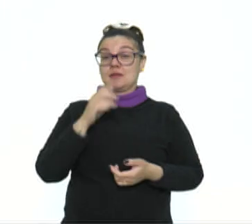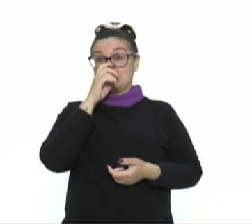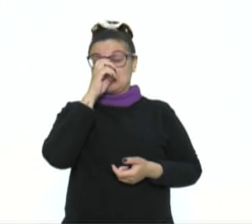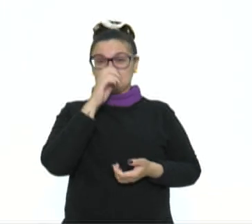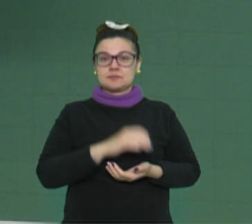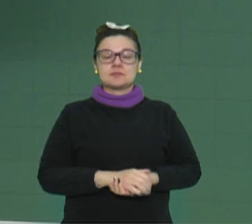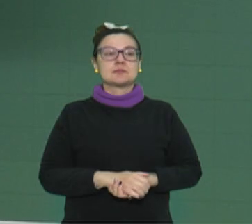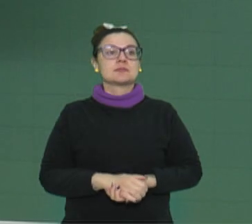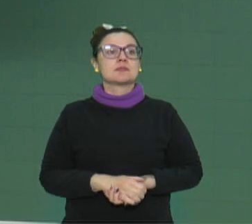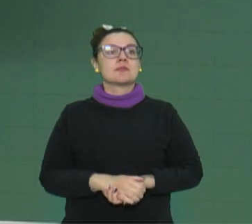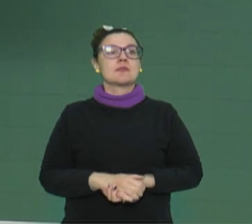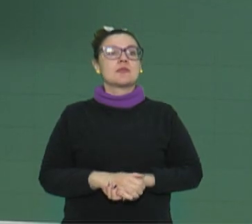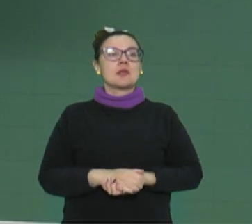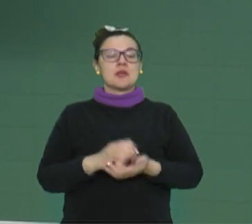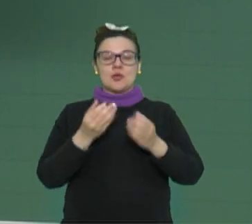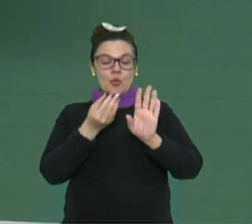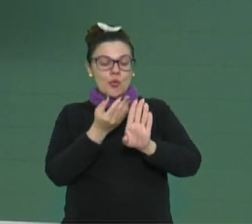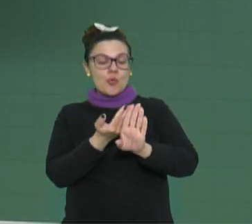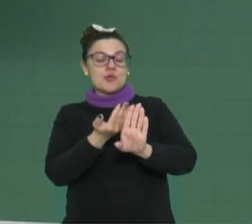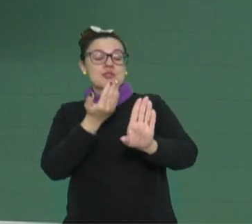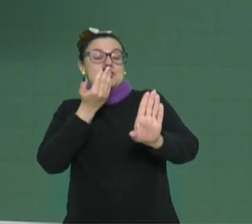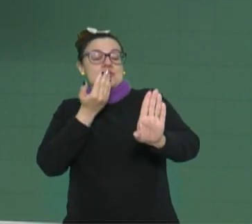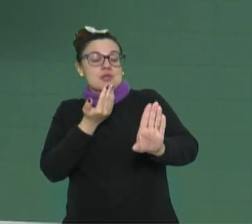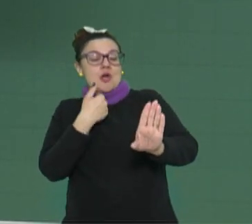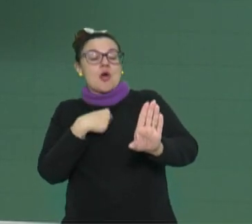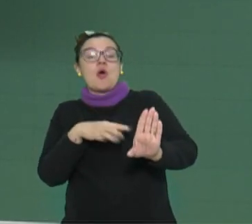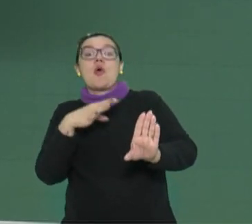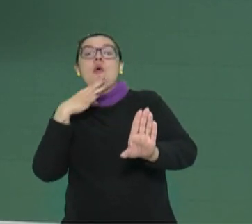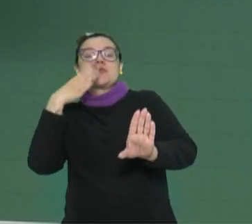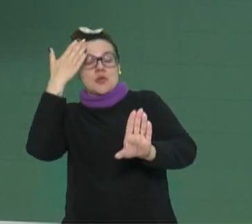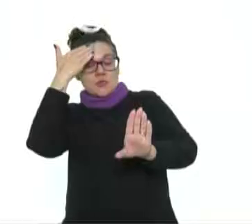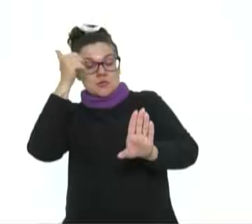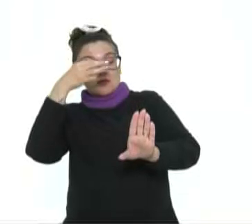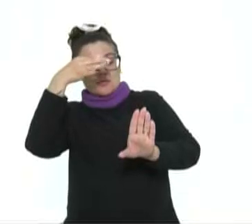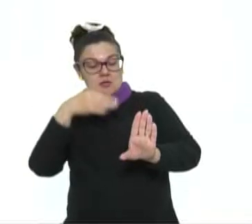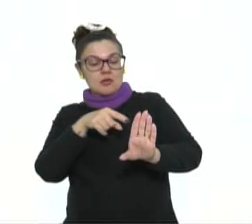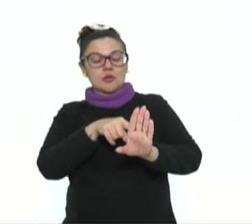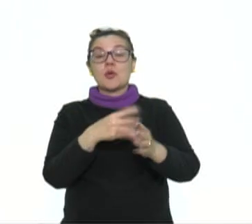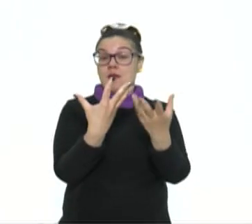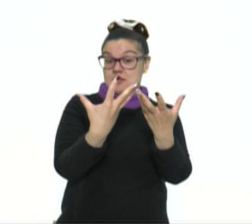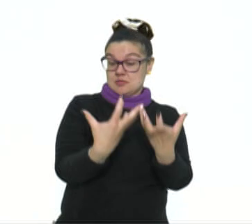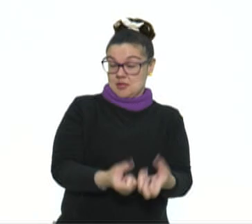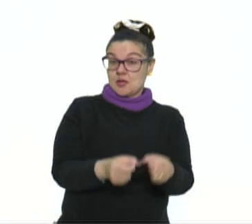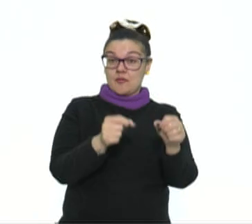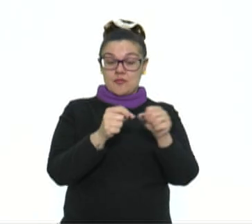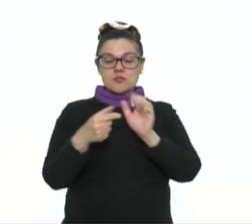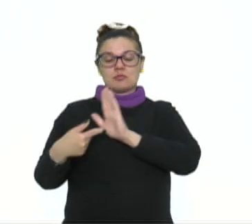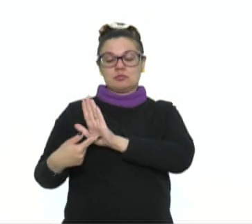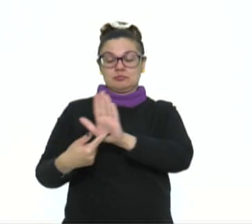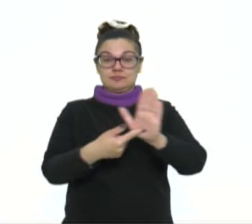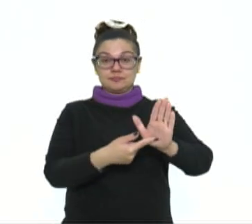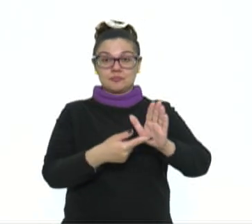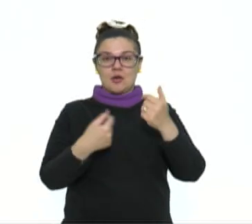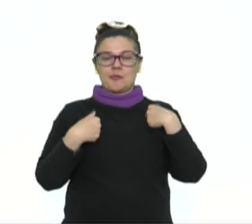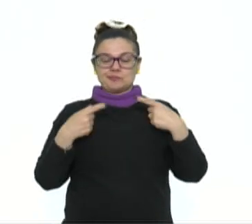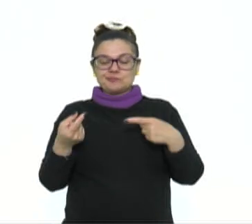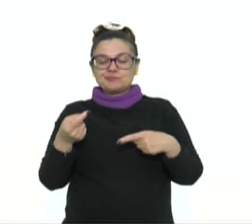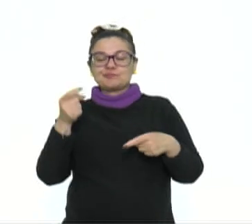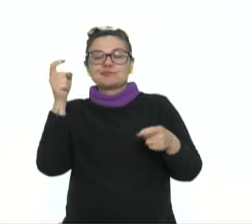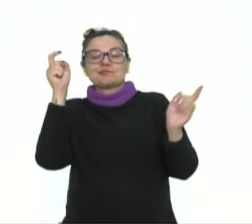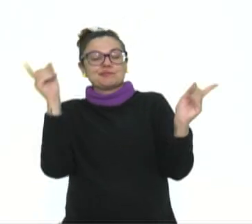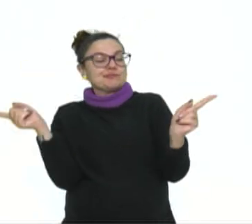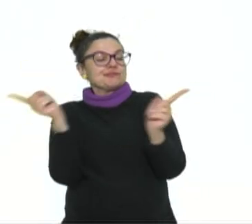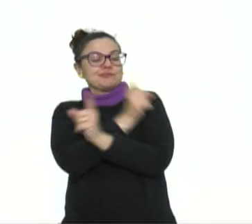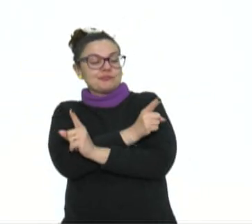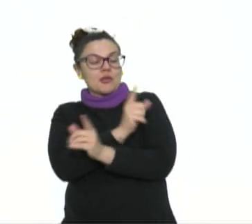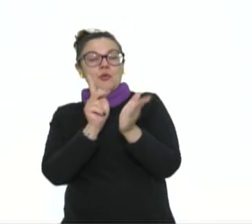vamos ver qual é a questão. O distanciamento entre reconhecer e cumprir efetivamente o que é moral constitui uma ambiguidade inerente ao humano, porque